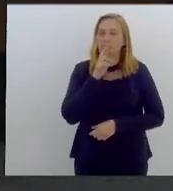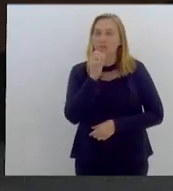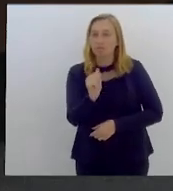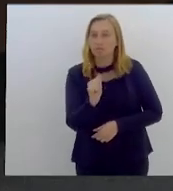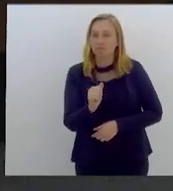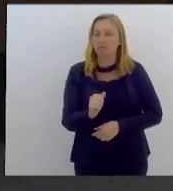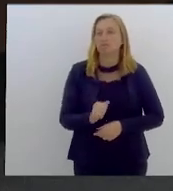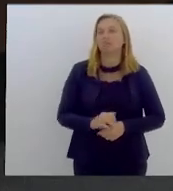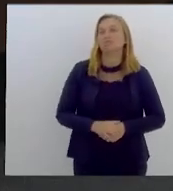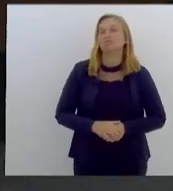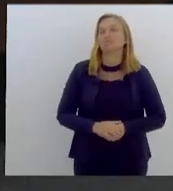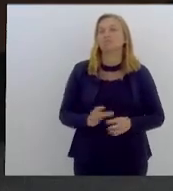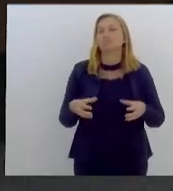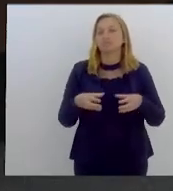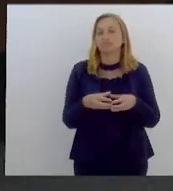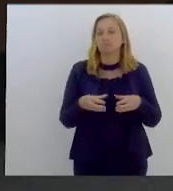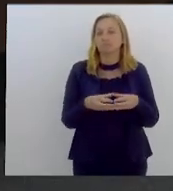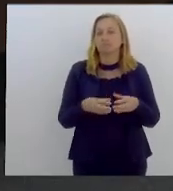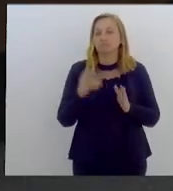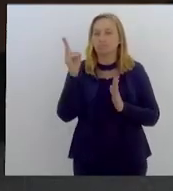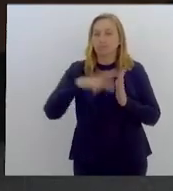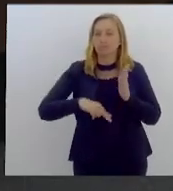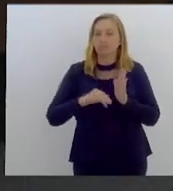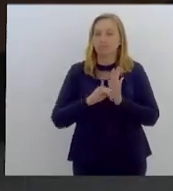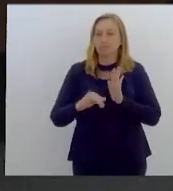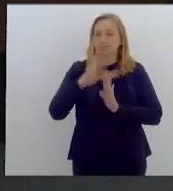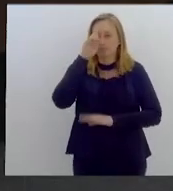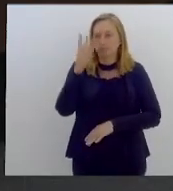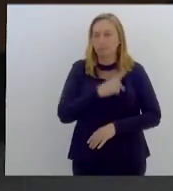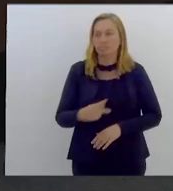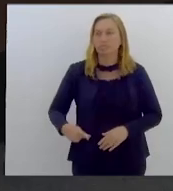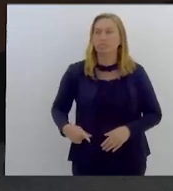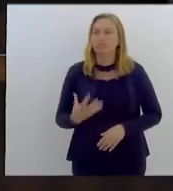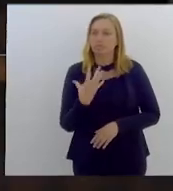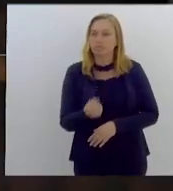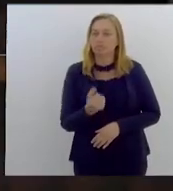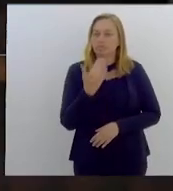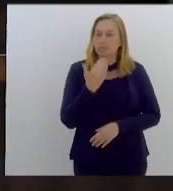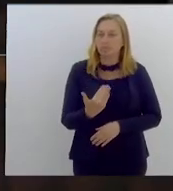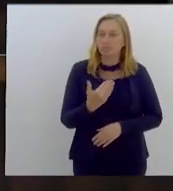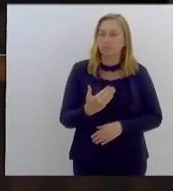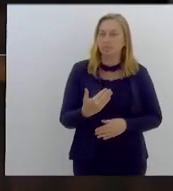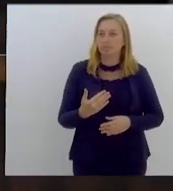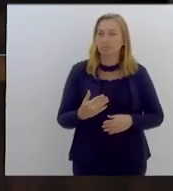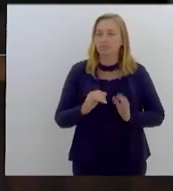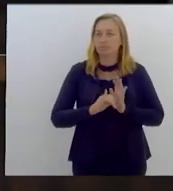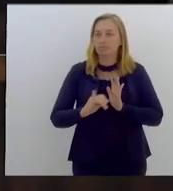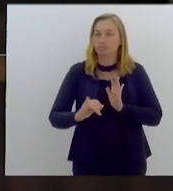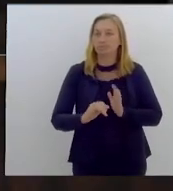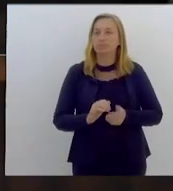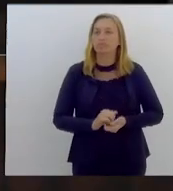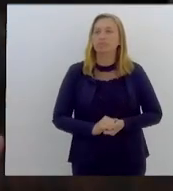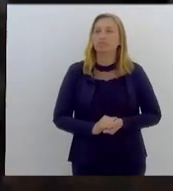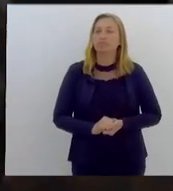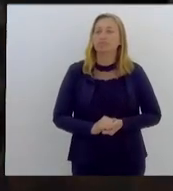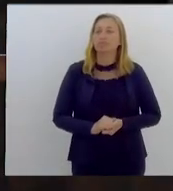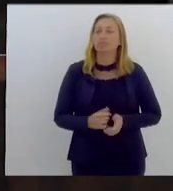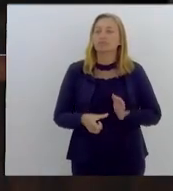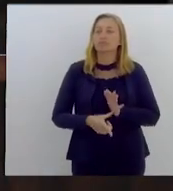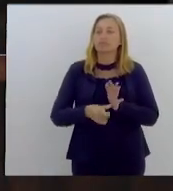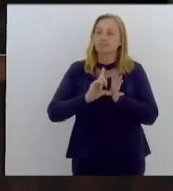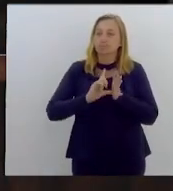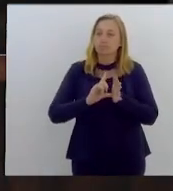membro suplente da referida comissão. É a leitura do edital, senhor presidente. Presidência defere de Vossa Excelência para publicar no Diário Oficial. Antes